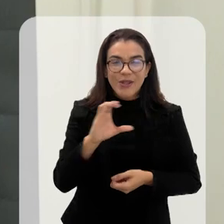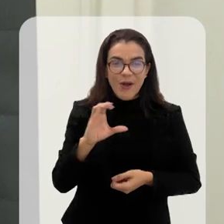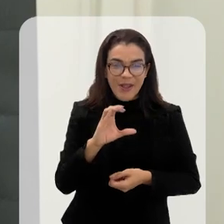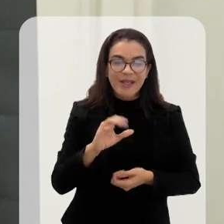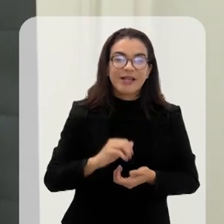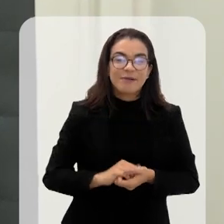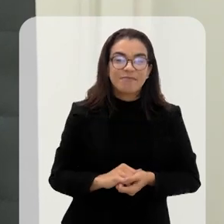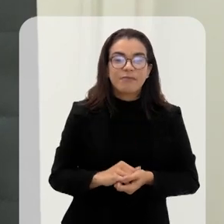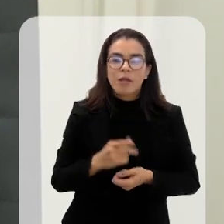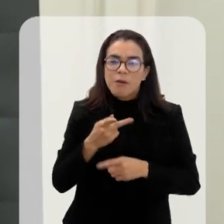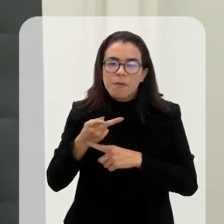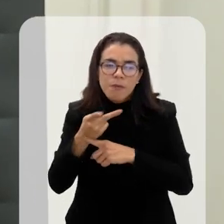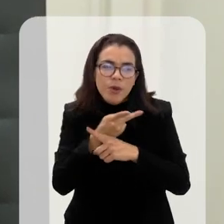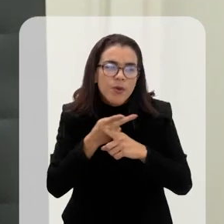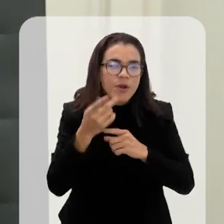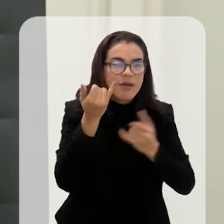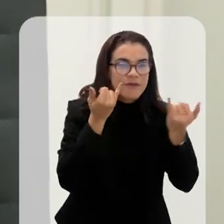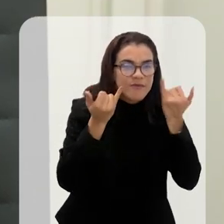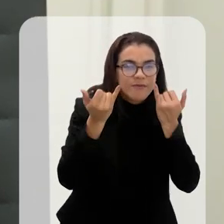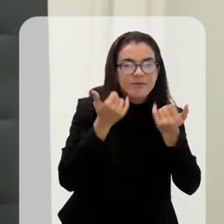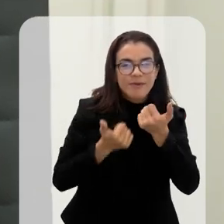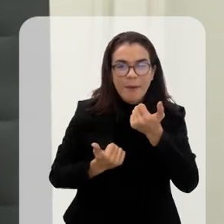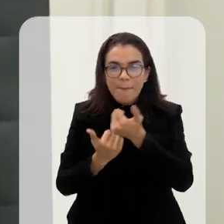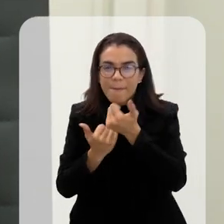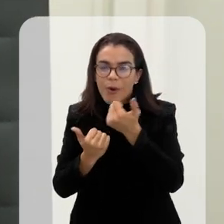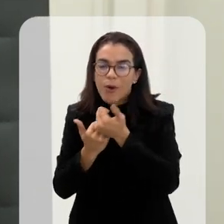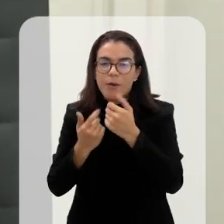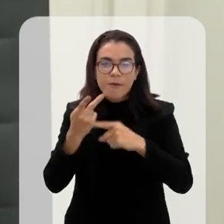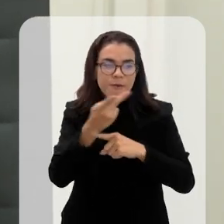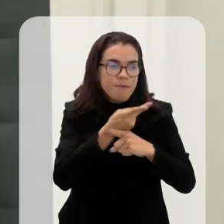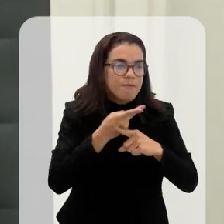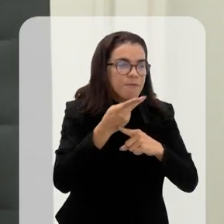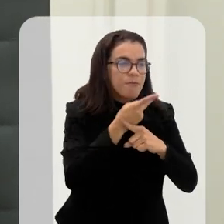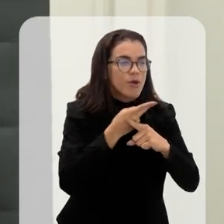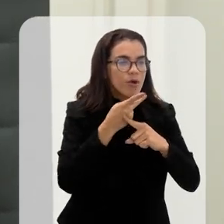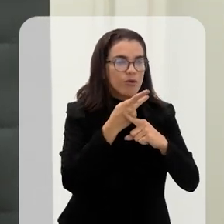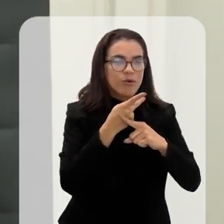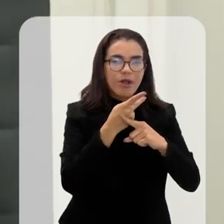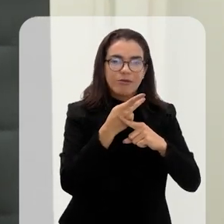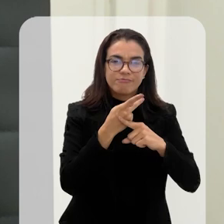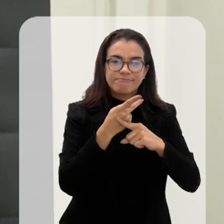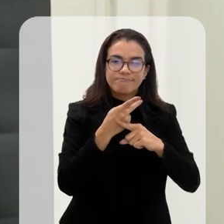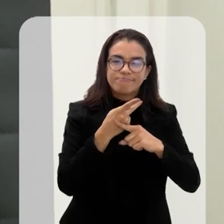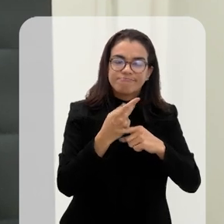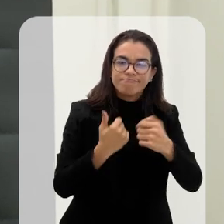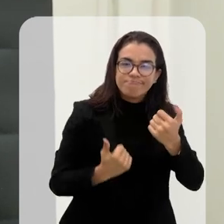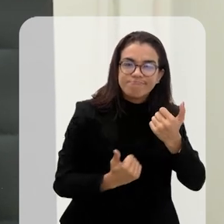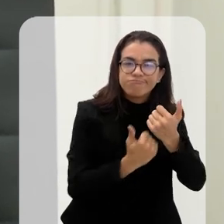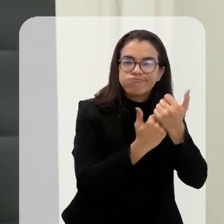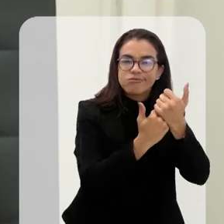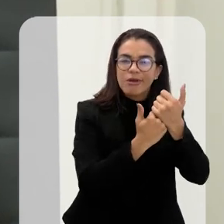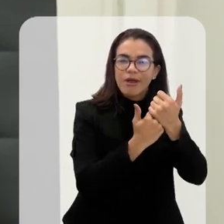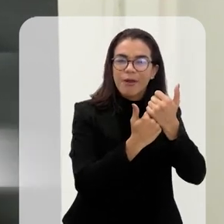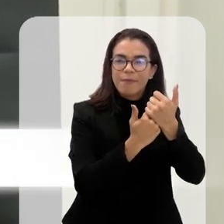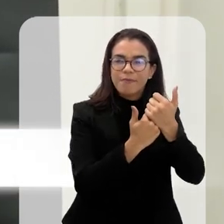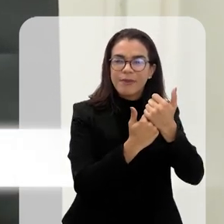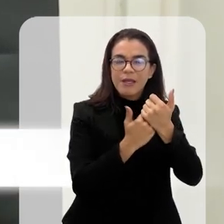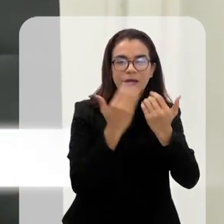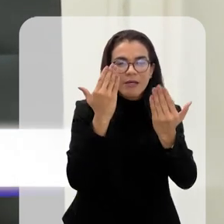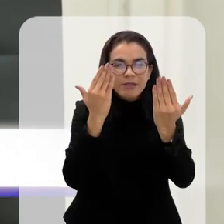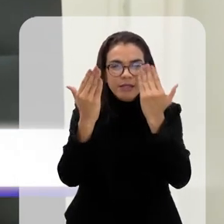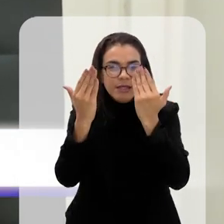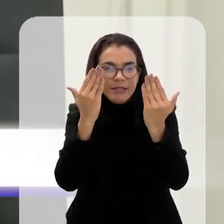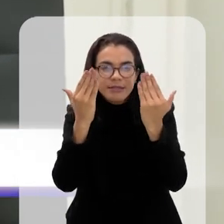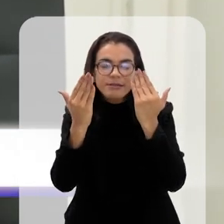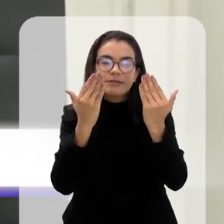sempre reforço que buscar informação, buscar apoio, procurar uma rede de atenção, né,